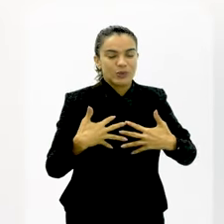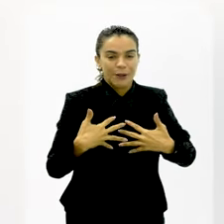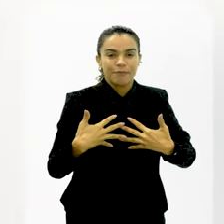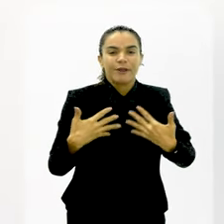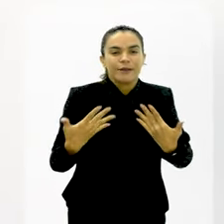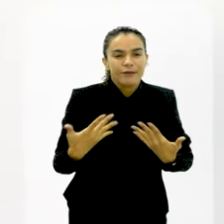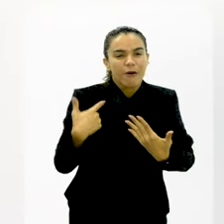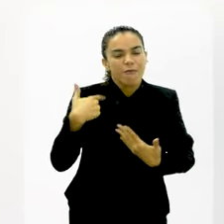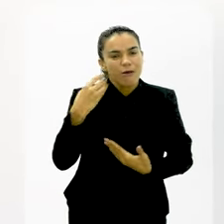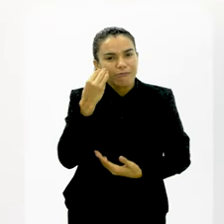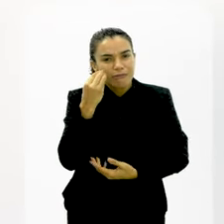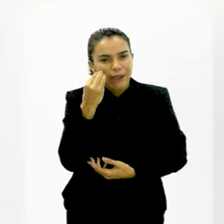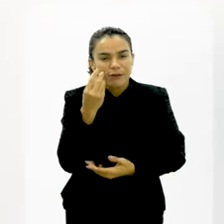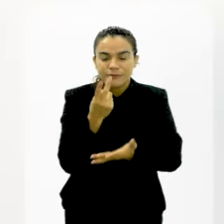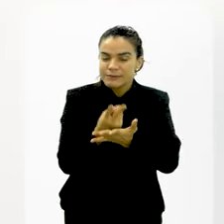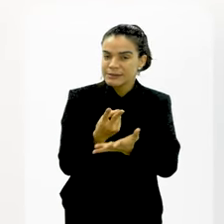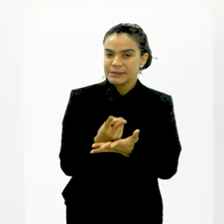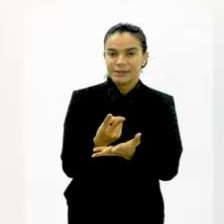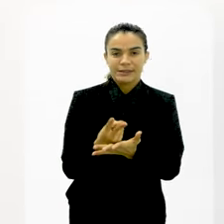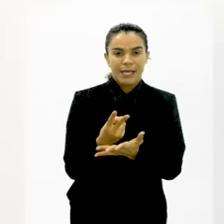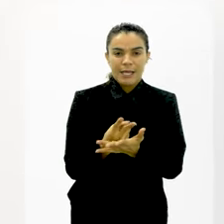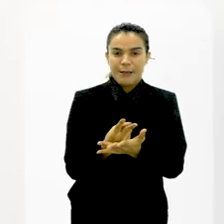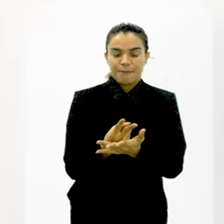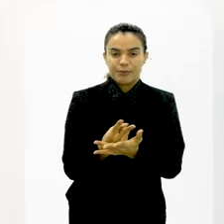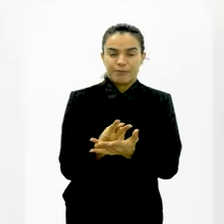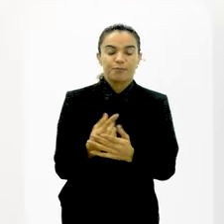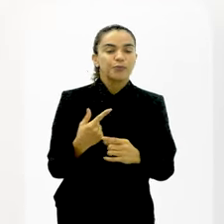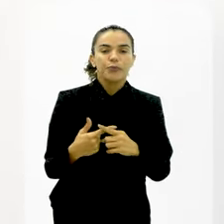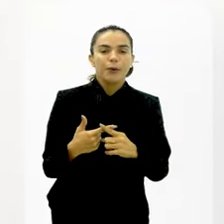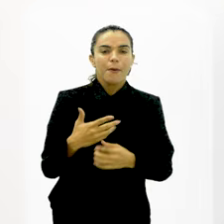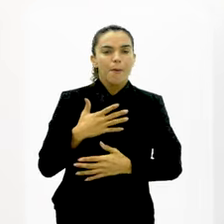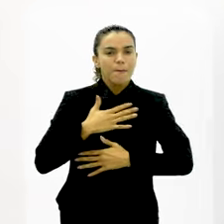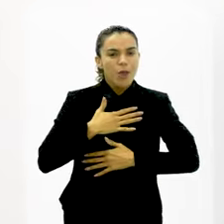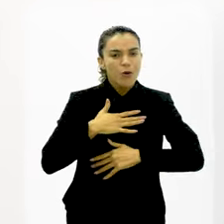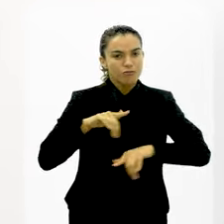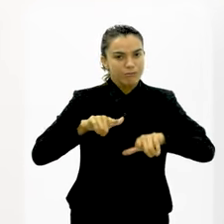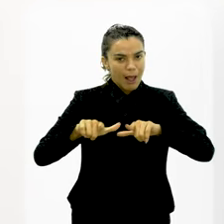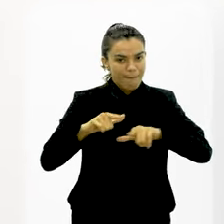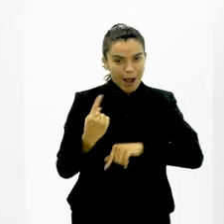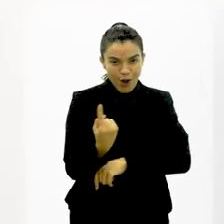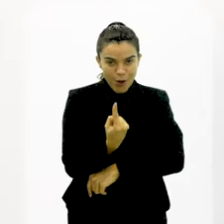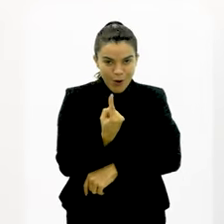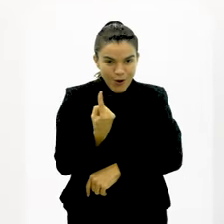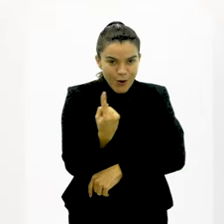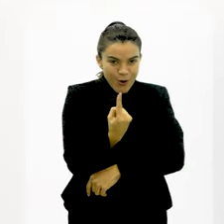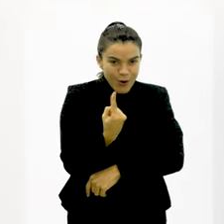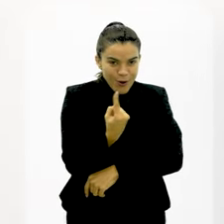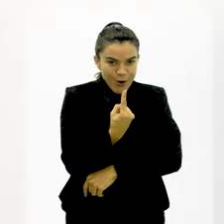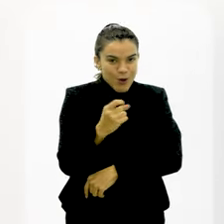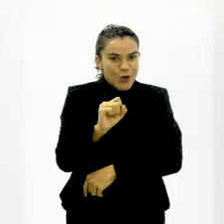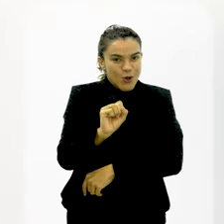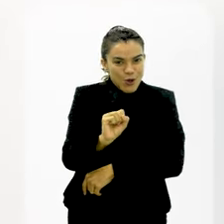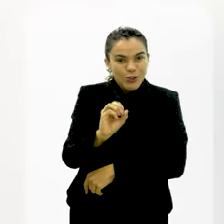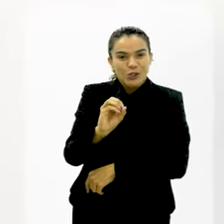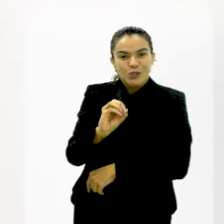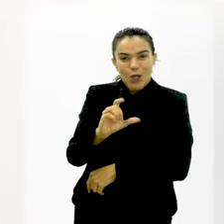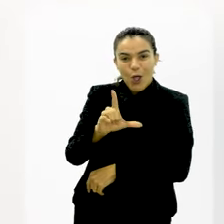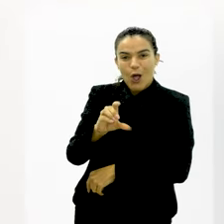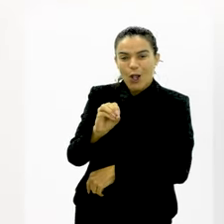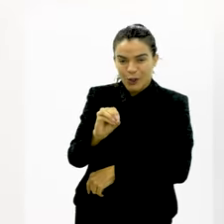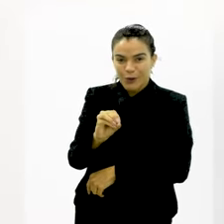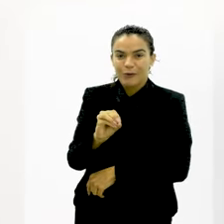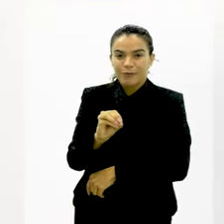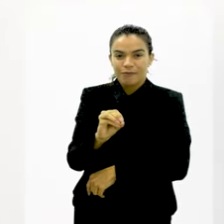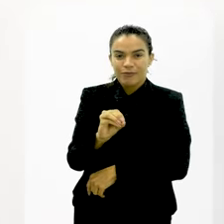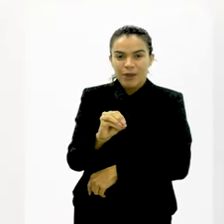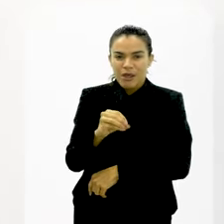carnaval. Então eu procuro sempre, por mais que o meu trabalho, minha carreira solo, né? Eu procuro sempre dialogar